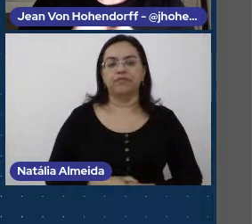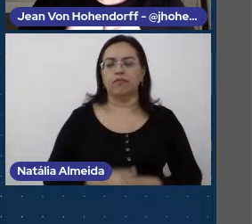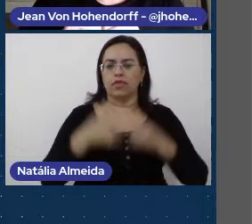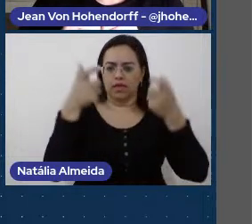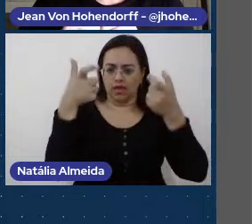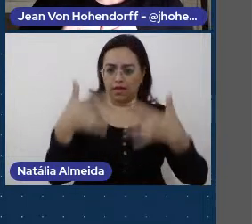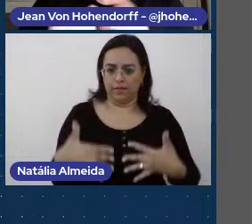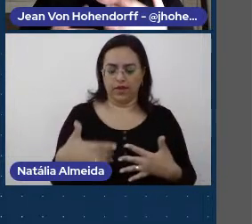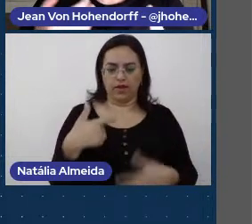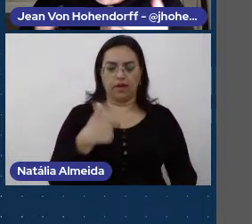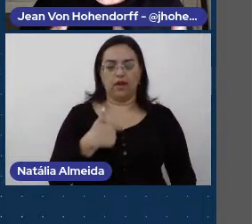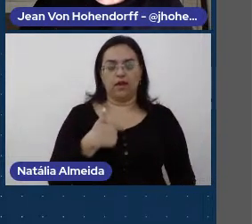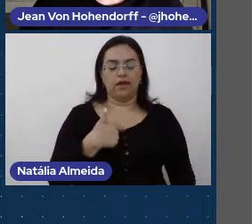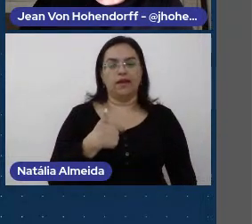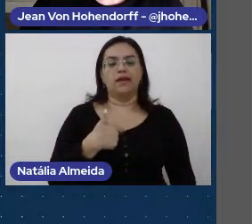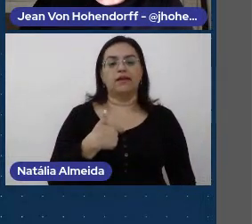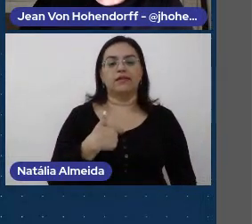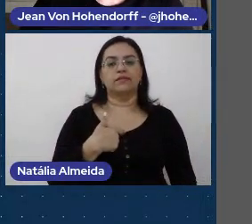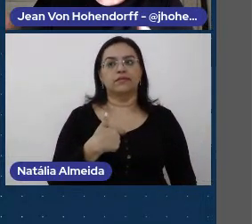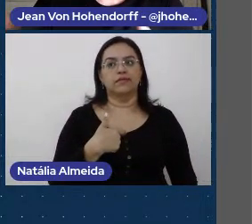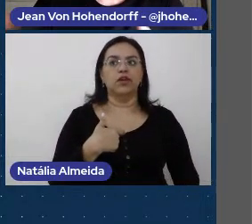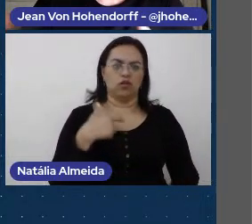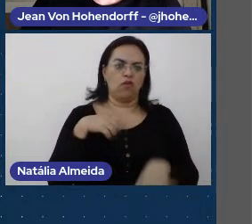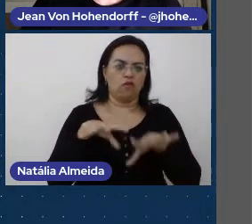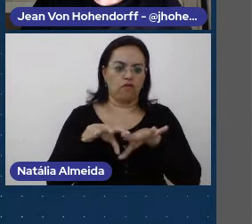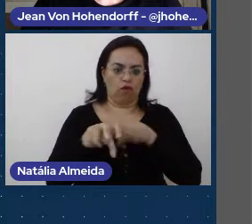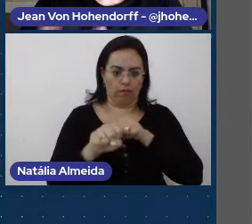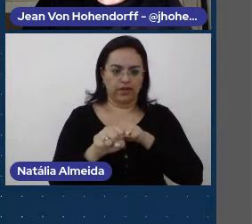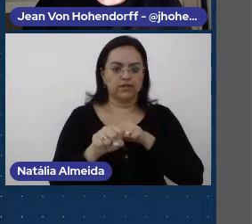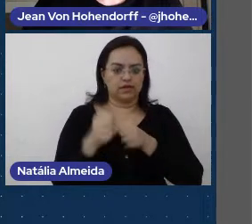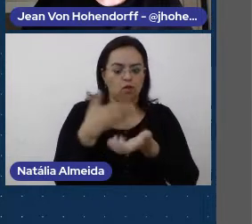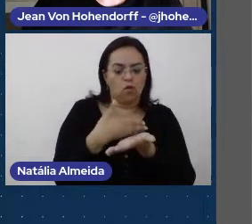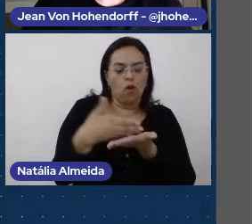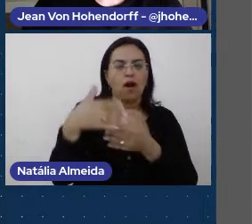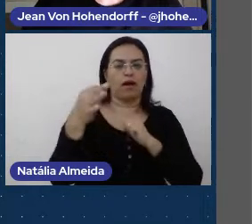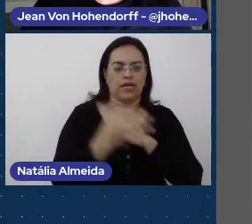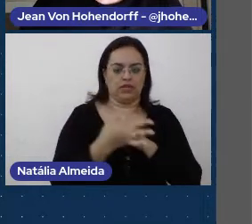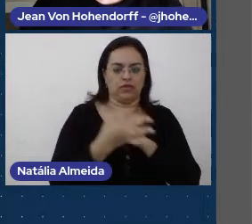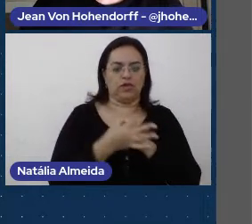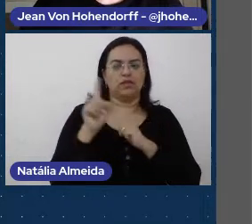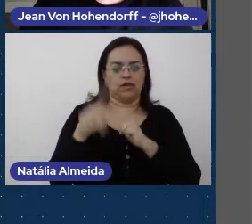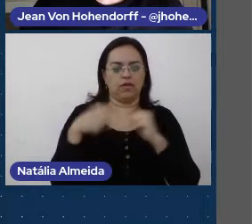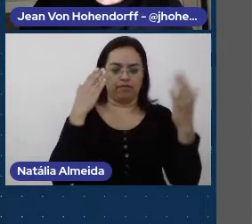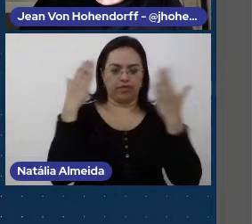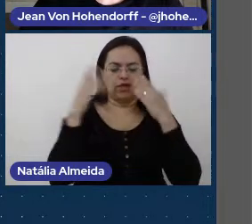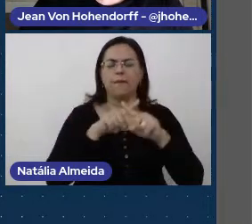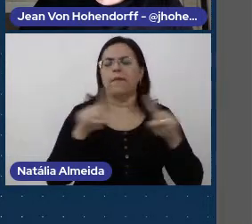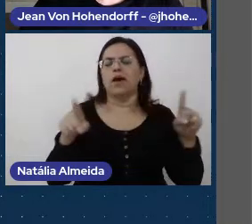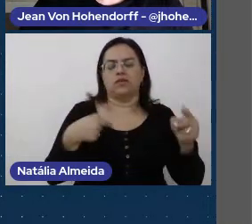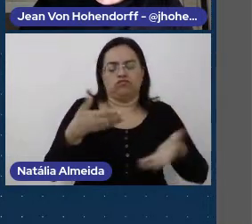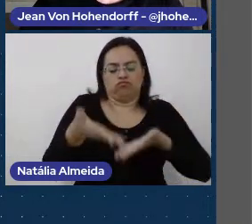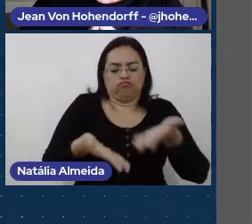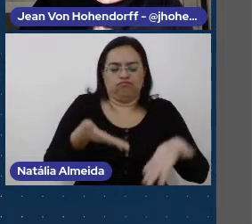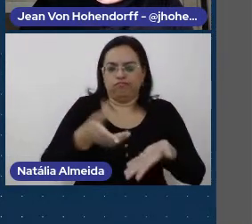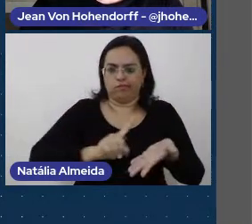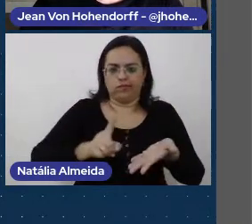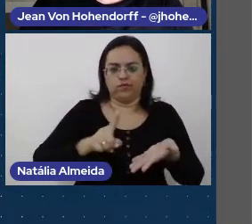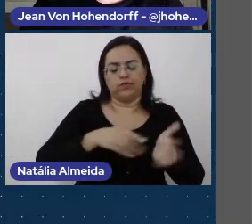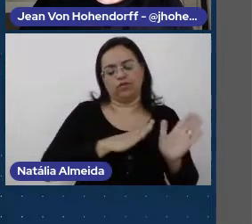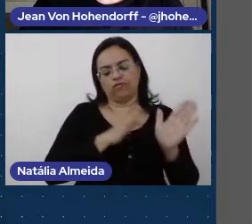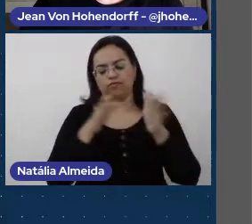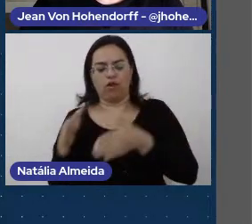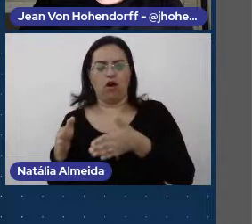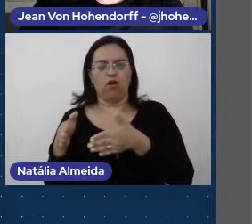eu sou de formação psicólogo, mas não atuo na clínica, atuo na área acadêmica.